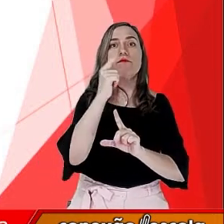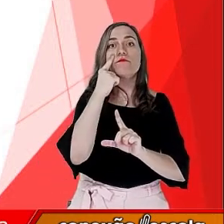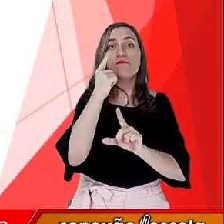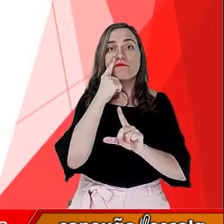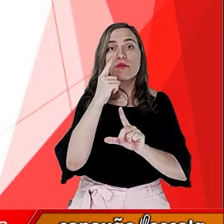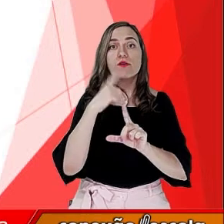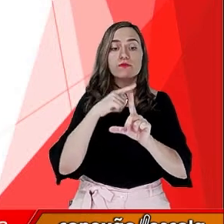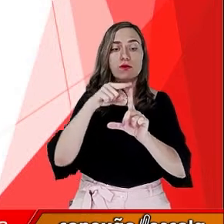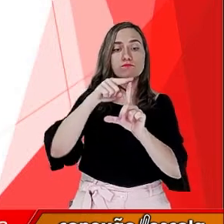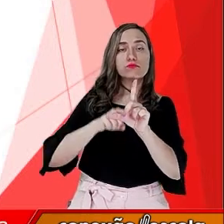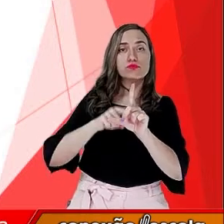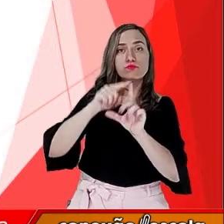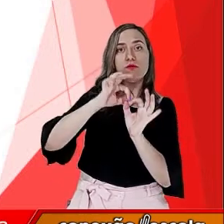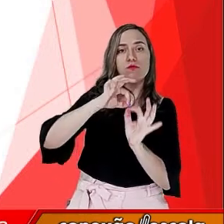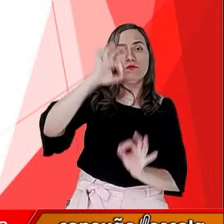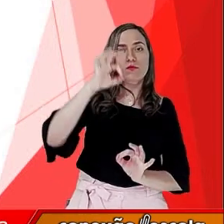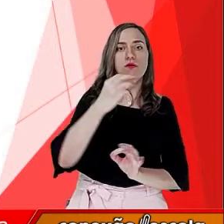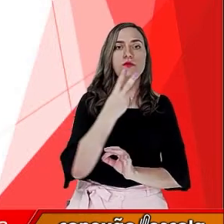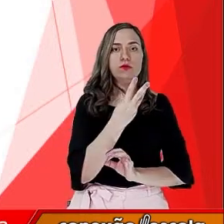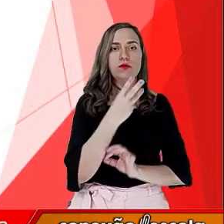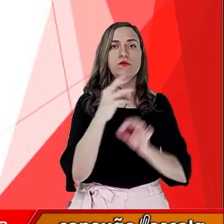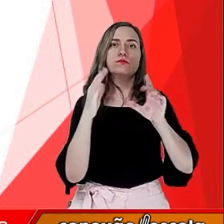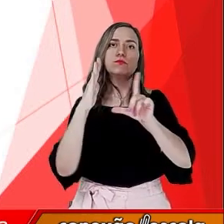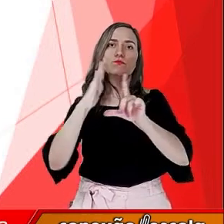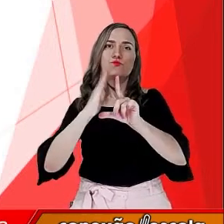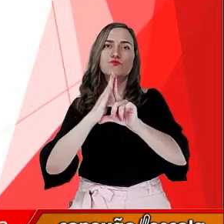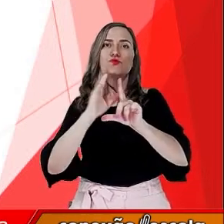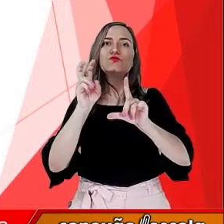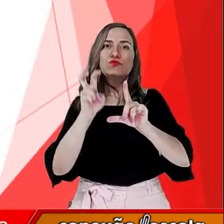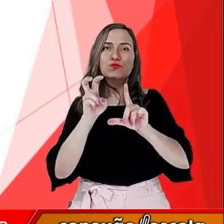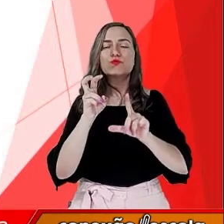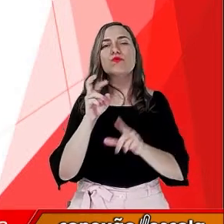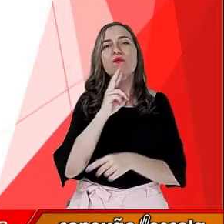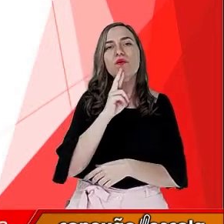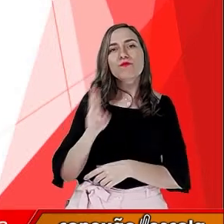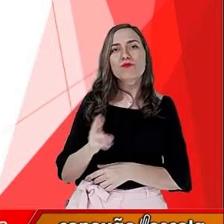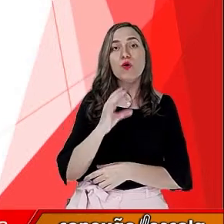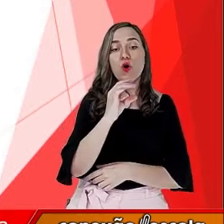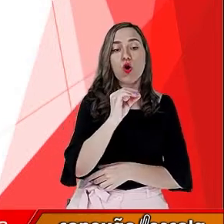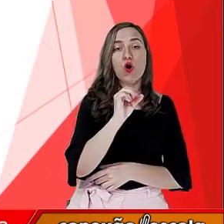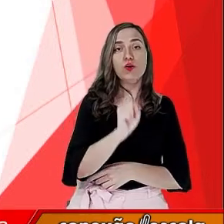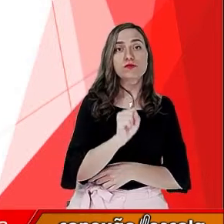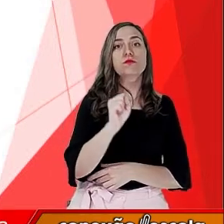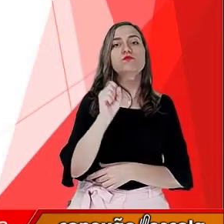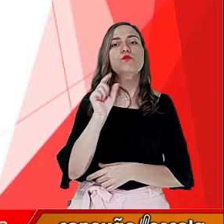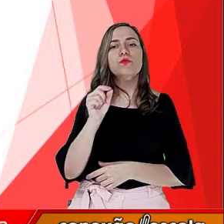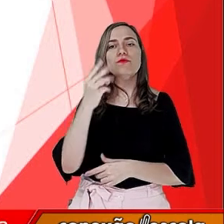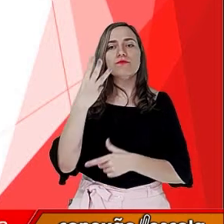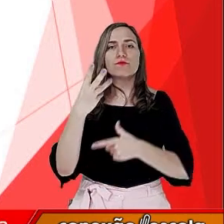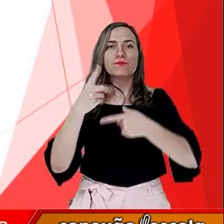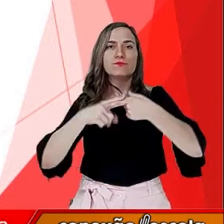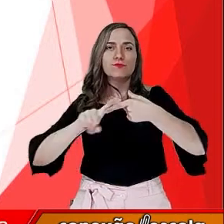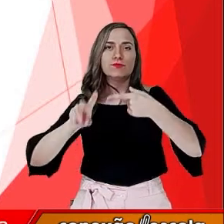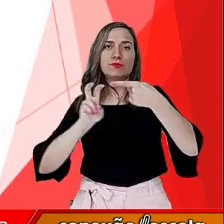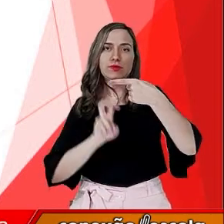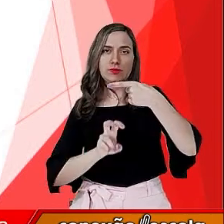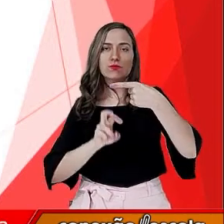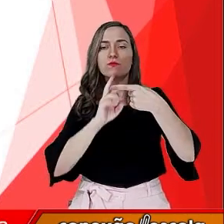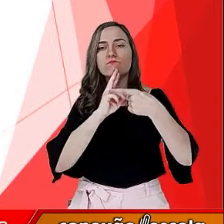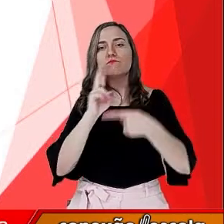e a hipotenusa é 5. Então, o cosseno vai ser 3 quintos. 3 quintos me